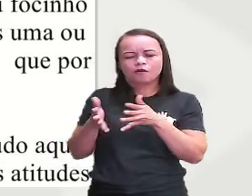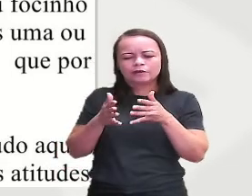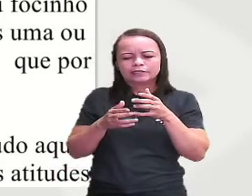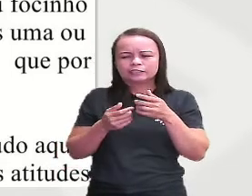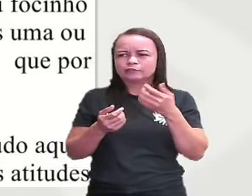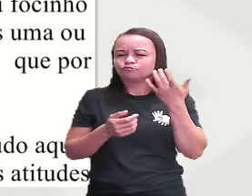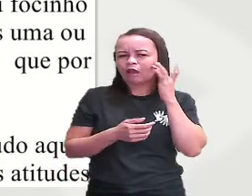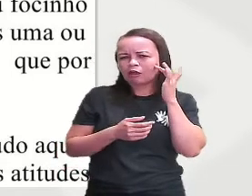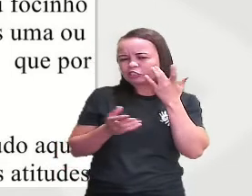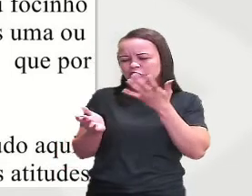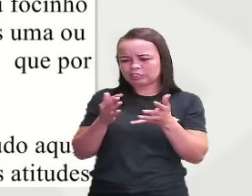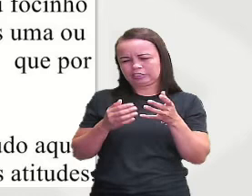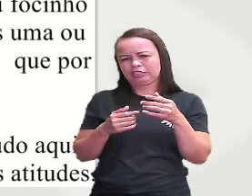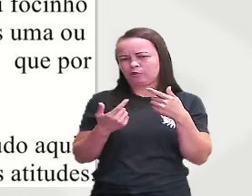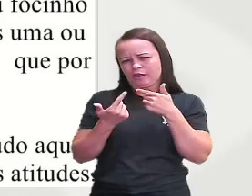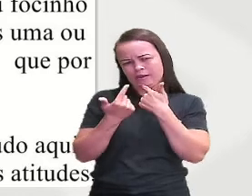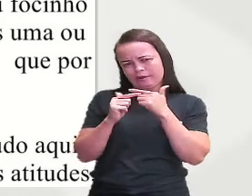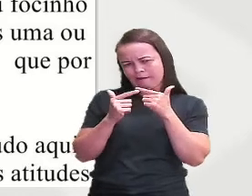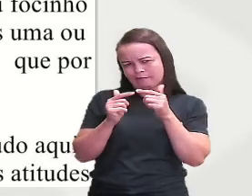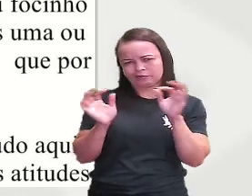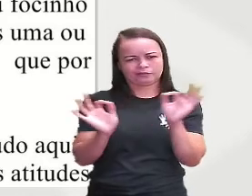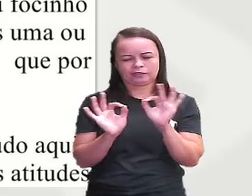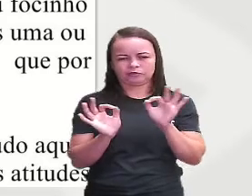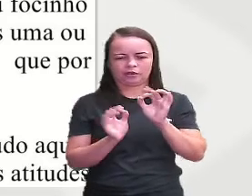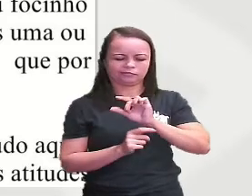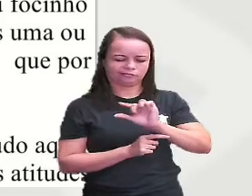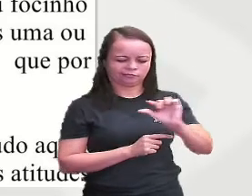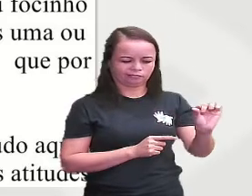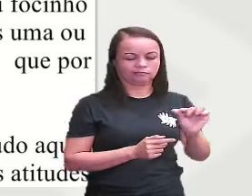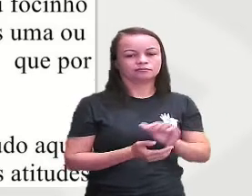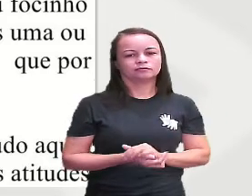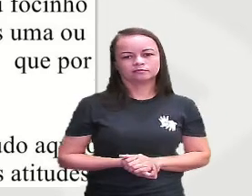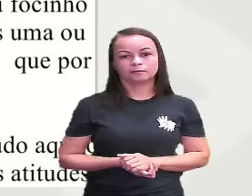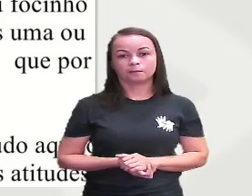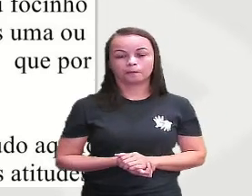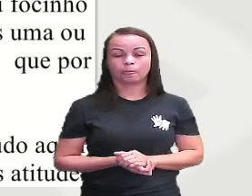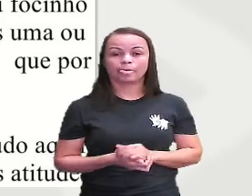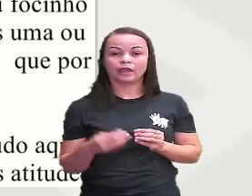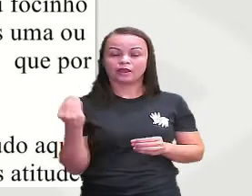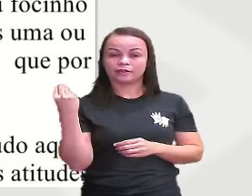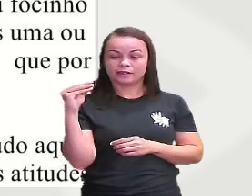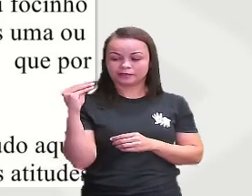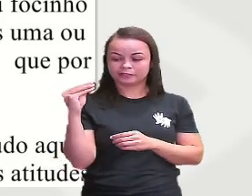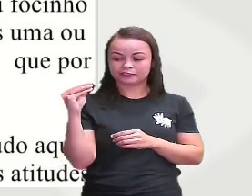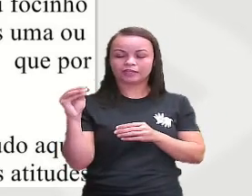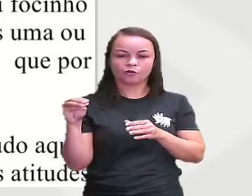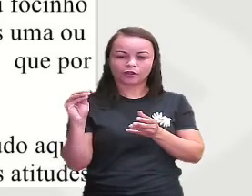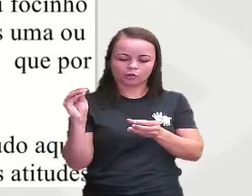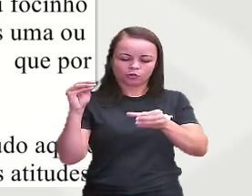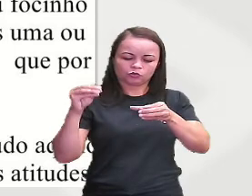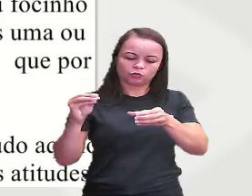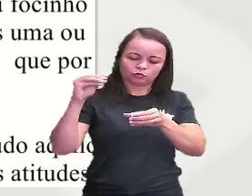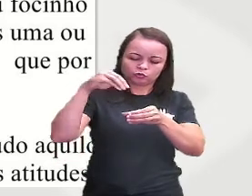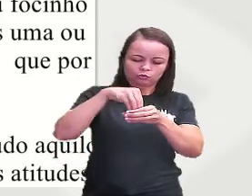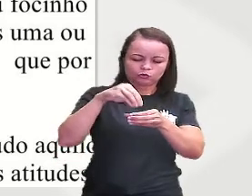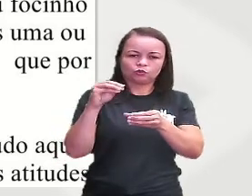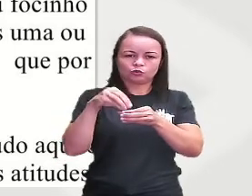motivo aquilo não era nada engraçado e foi-se embora. E a cegonha tomou toda a